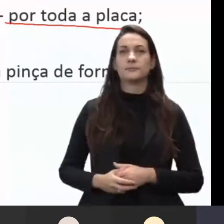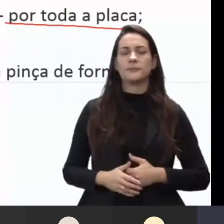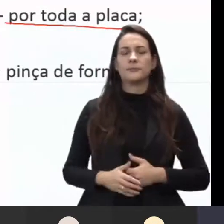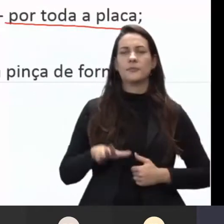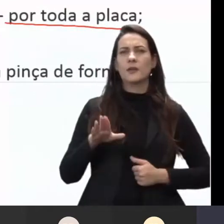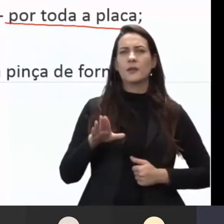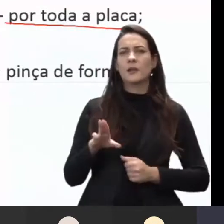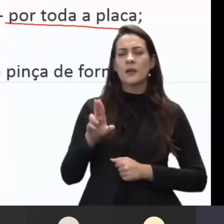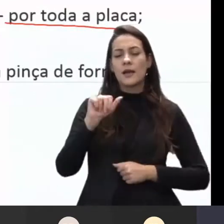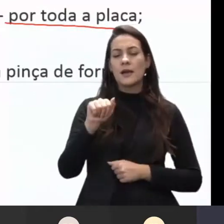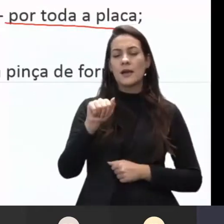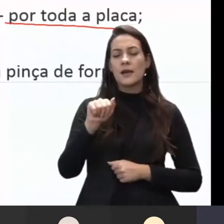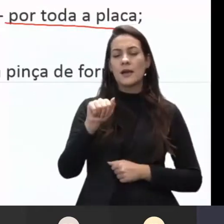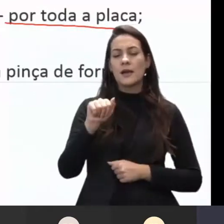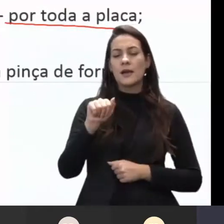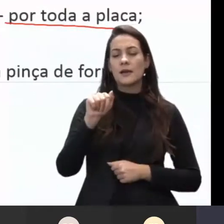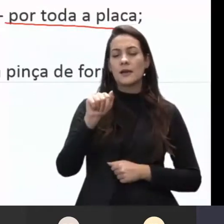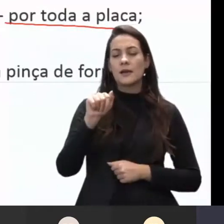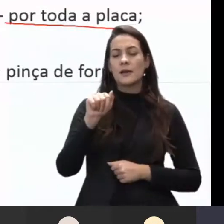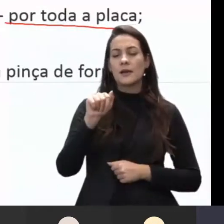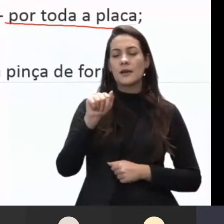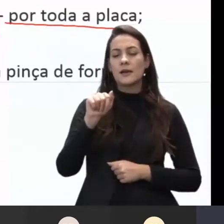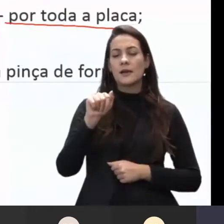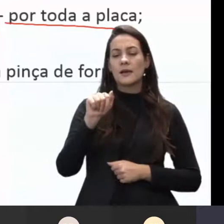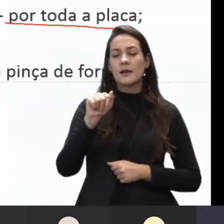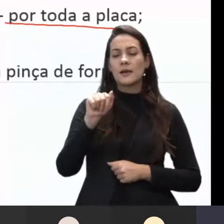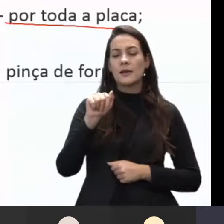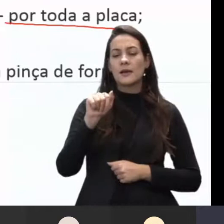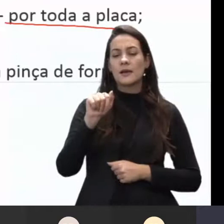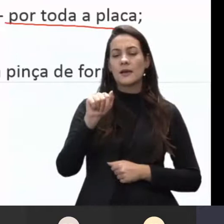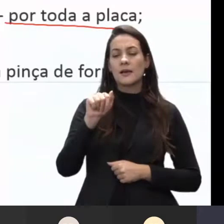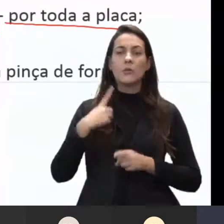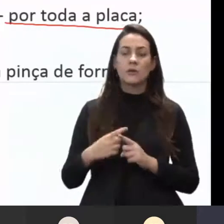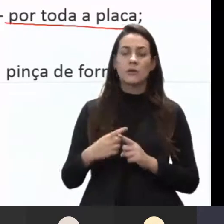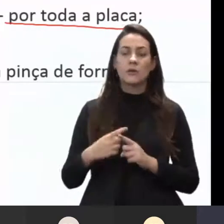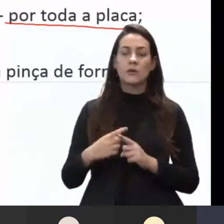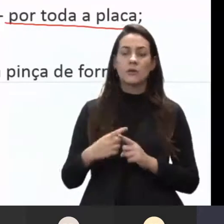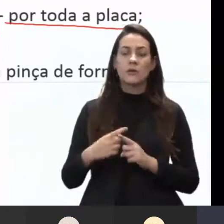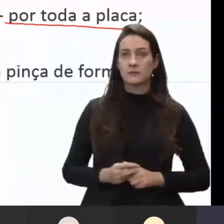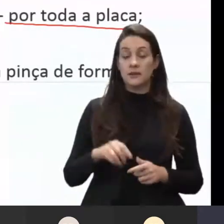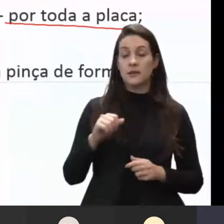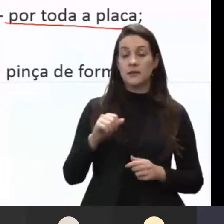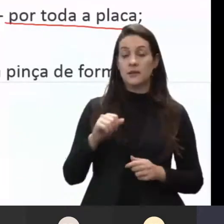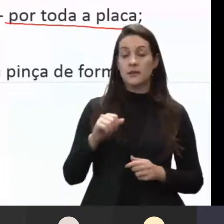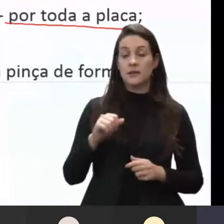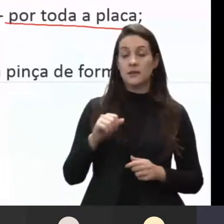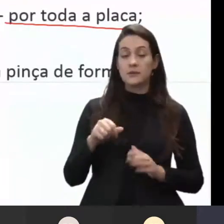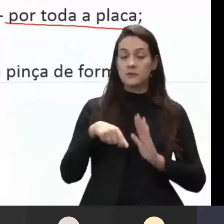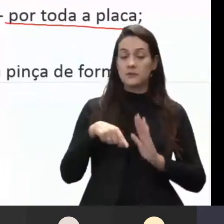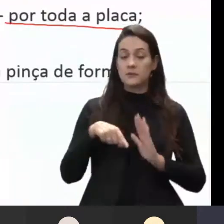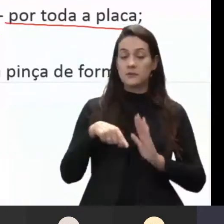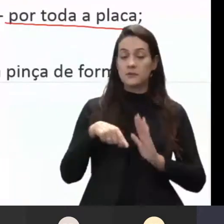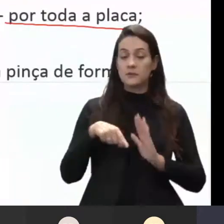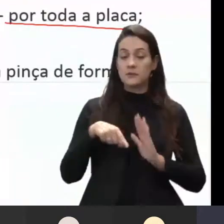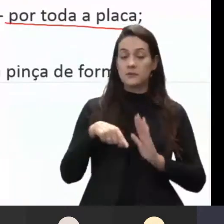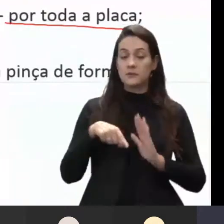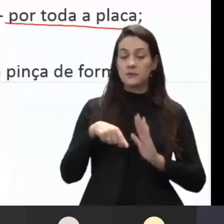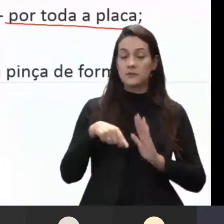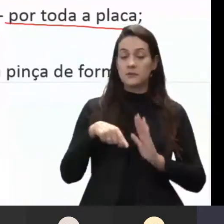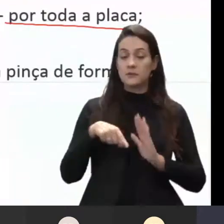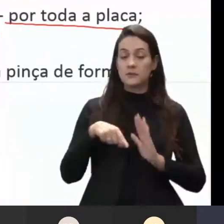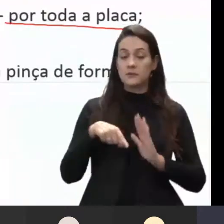agar Miller-Hinton por quê? Porque ele é um meio de cultura muito utilizado para a realização do antibiograma, pois ele é rico em